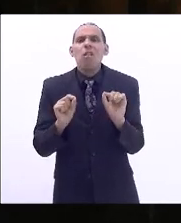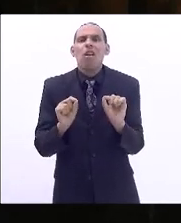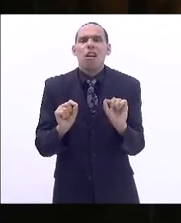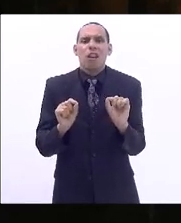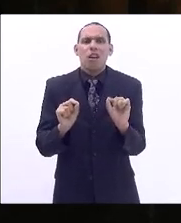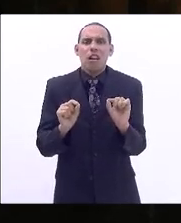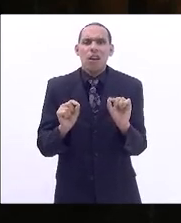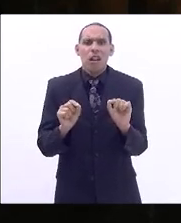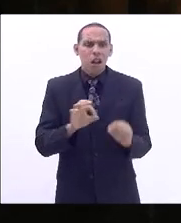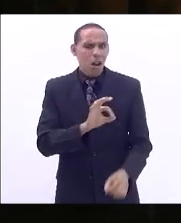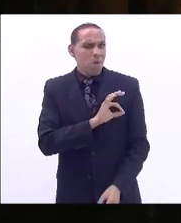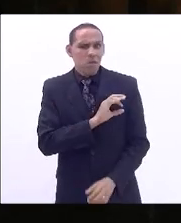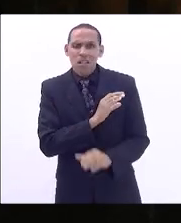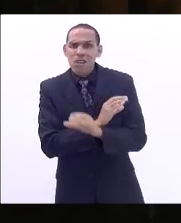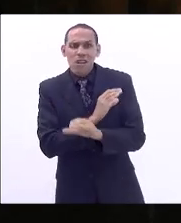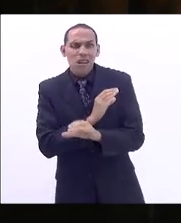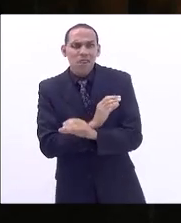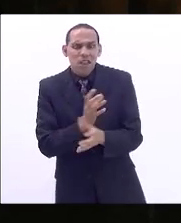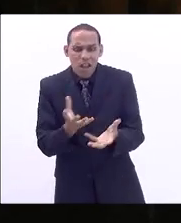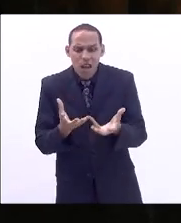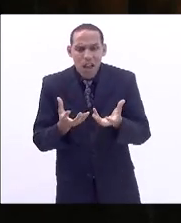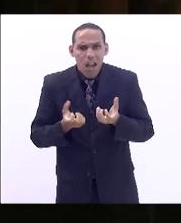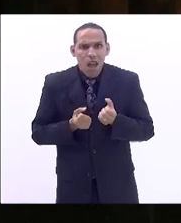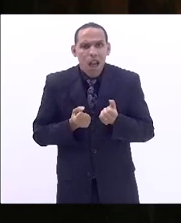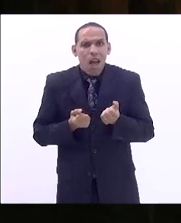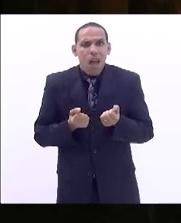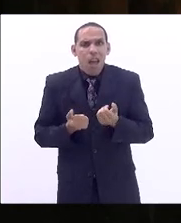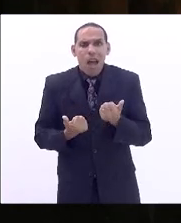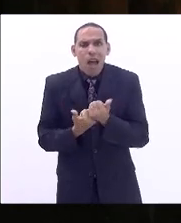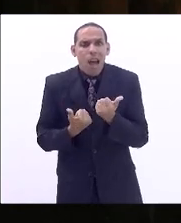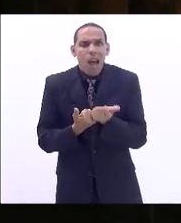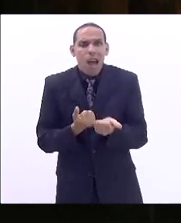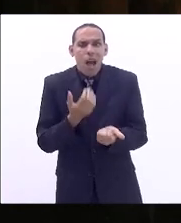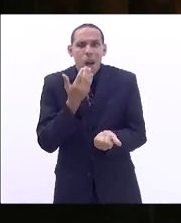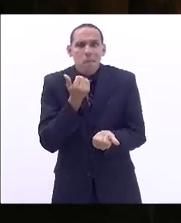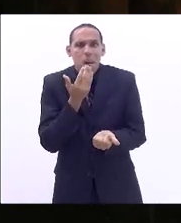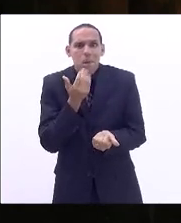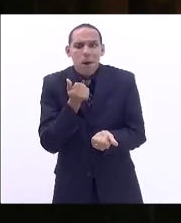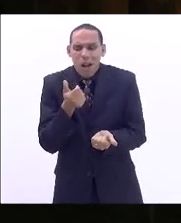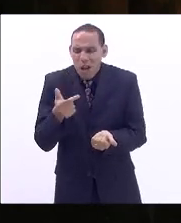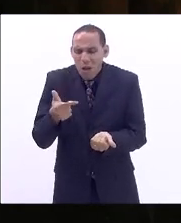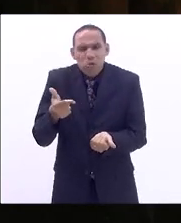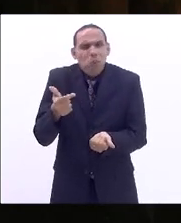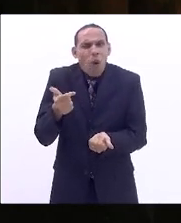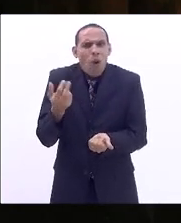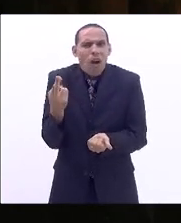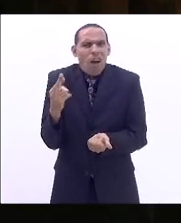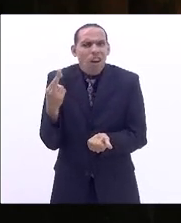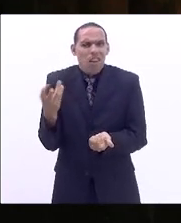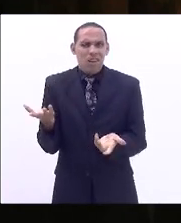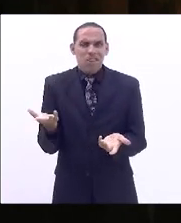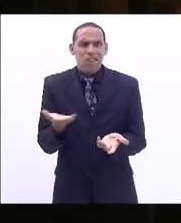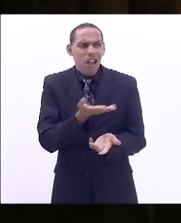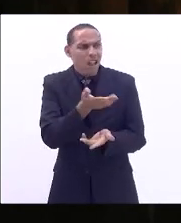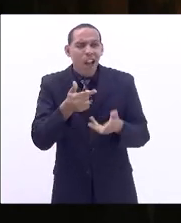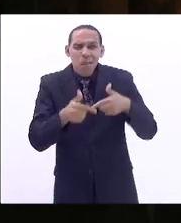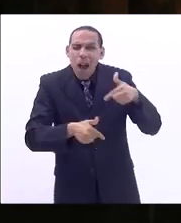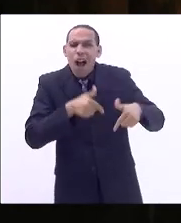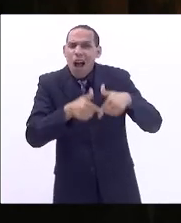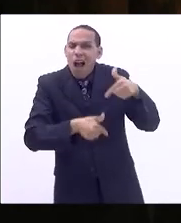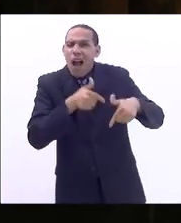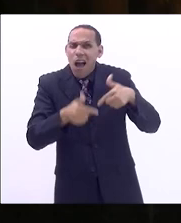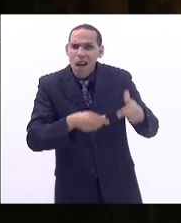civis recebem o auxílio alimentação de 12 reais e já trabalham arduamente